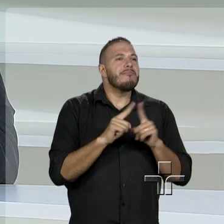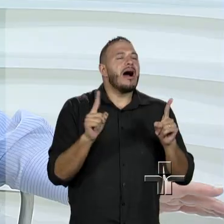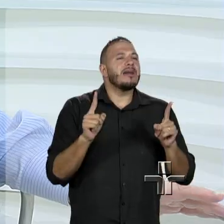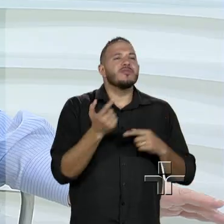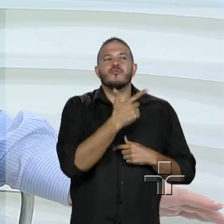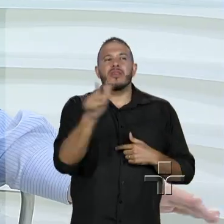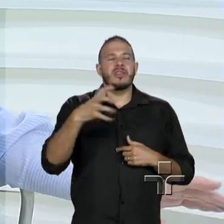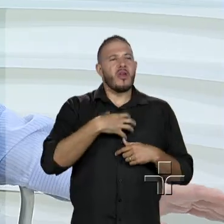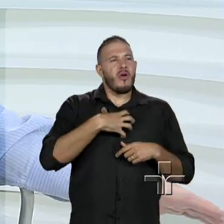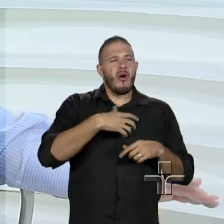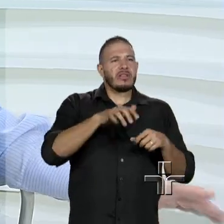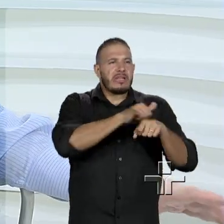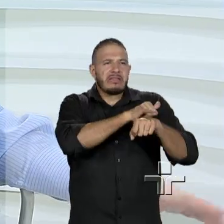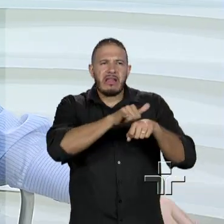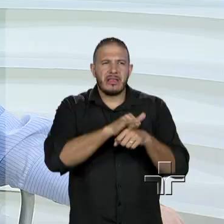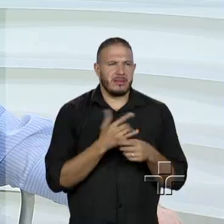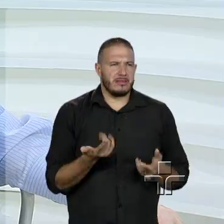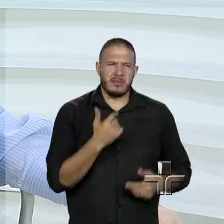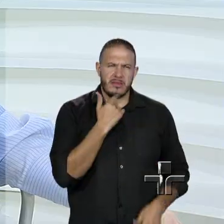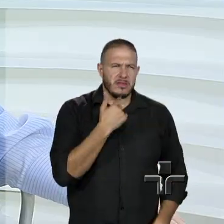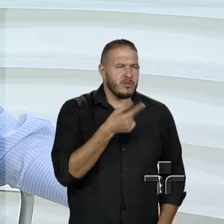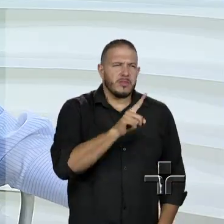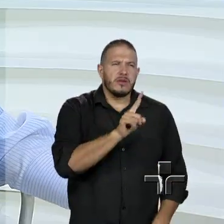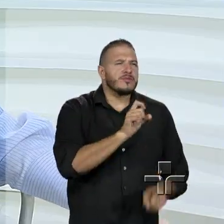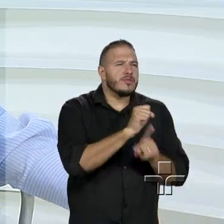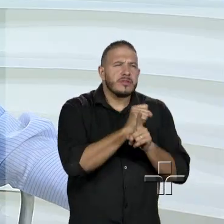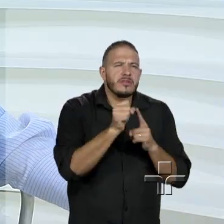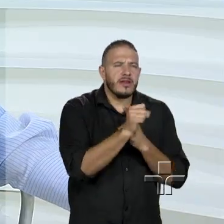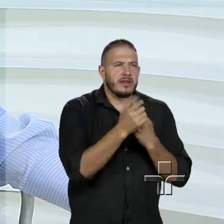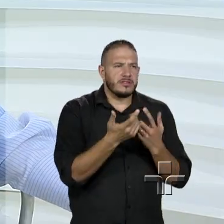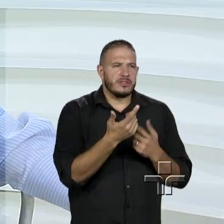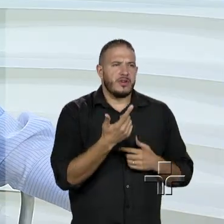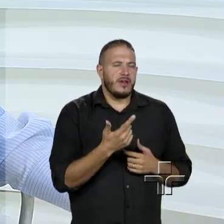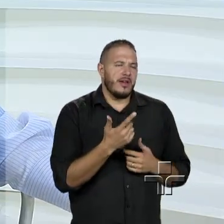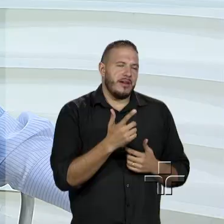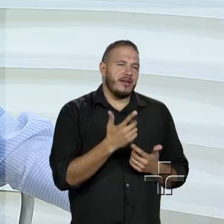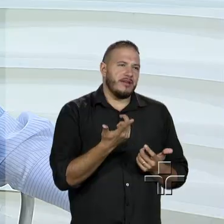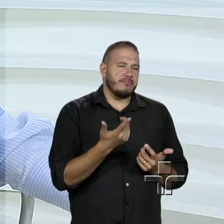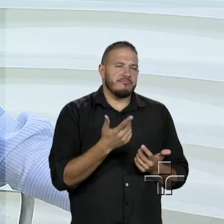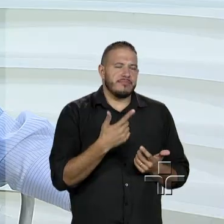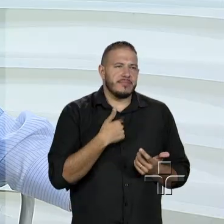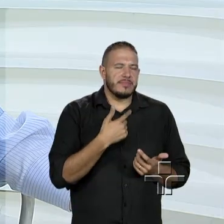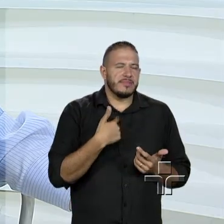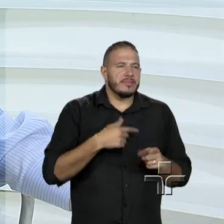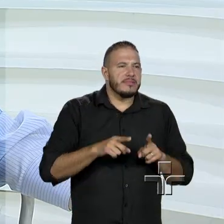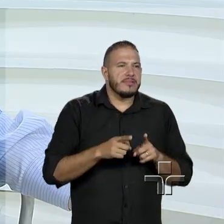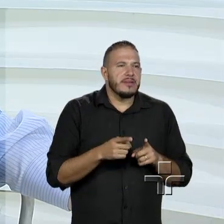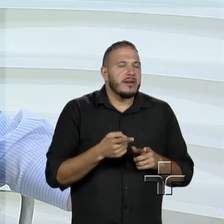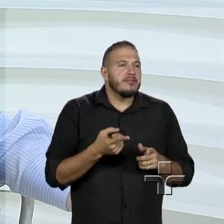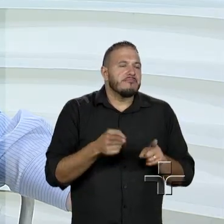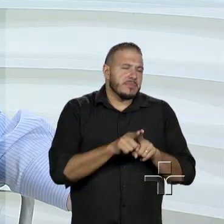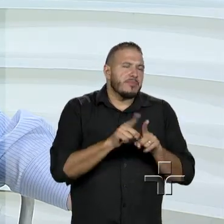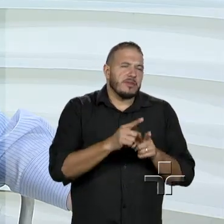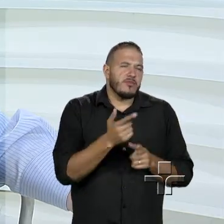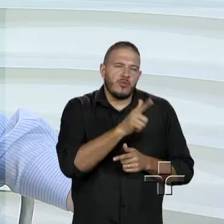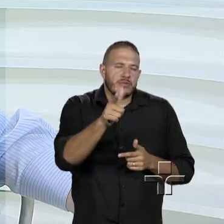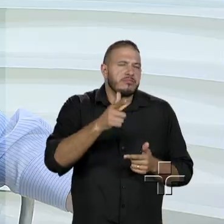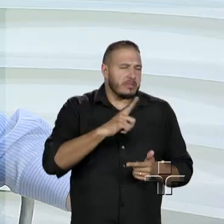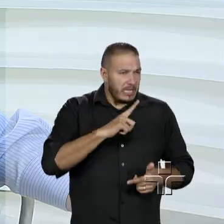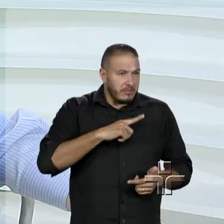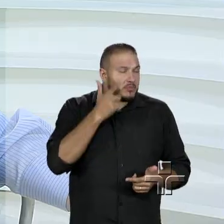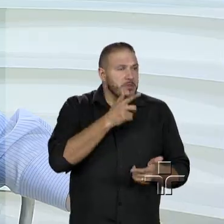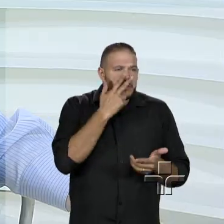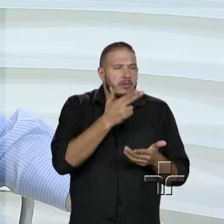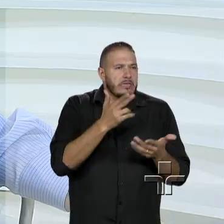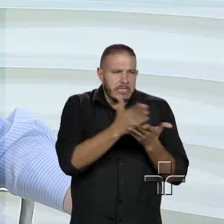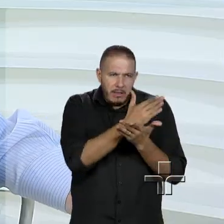mecanismo. Nenhuma sociedade, o Montesquieu descobriu isso, e mais do que ele, outros, você tem que dividir em